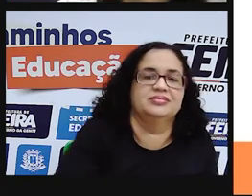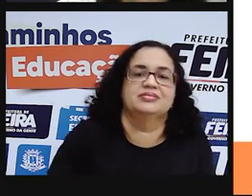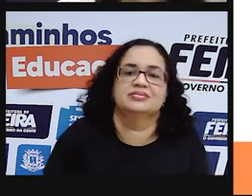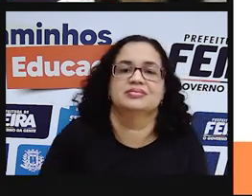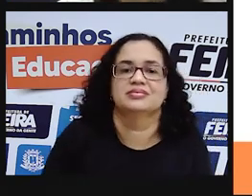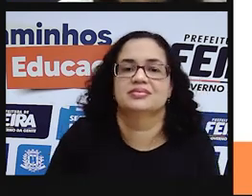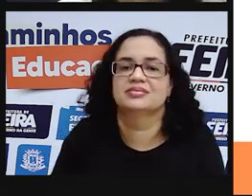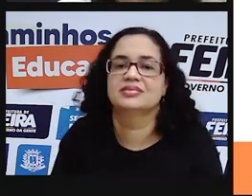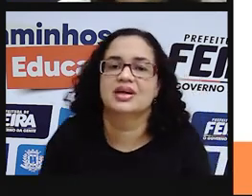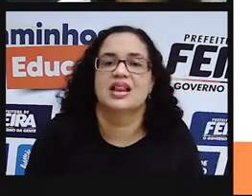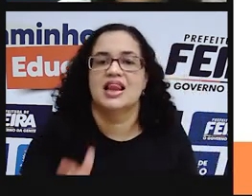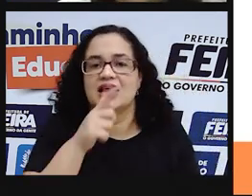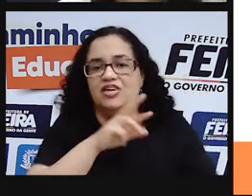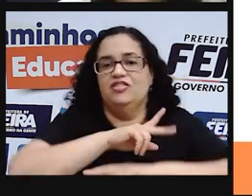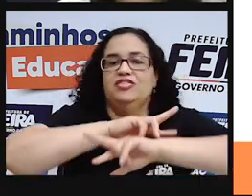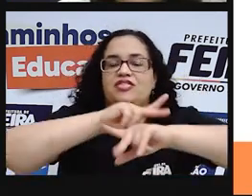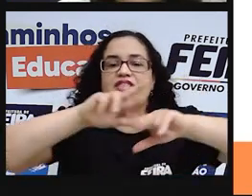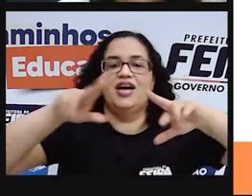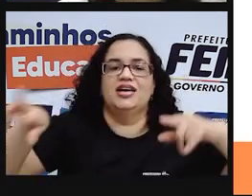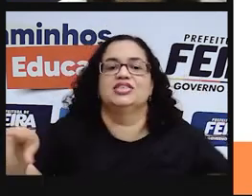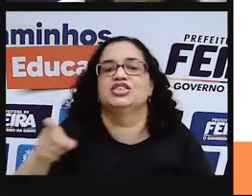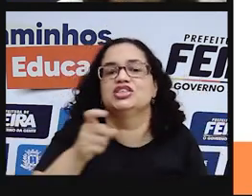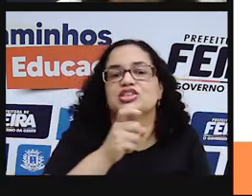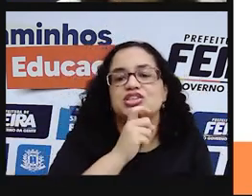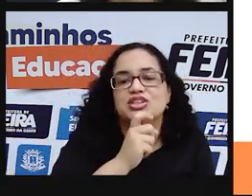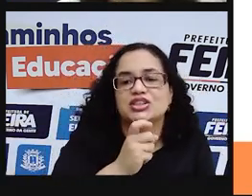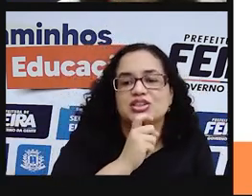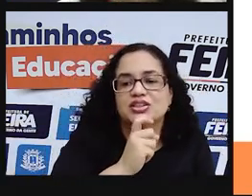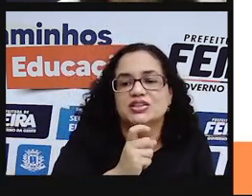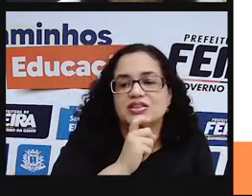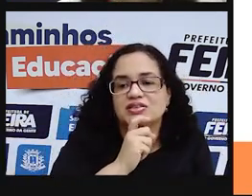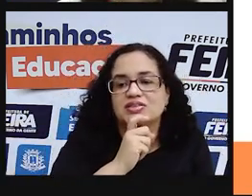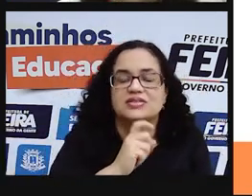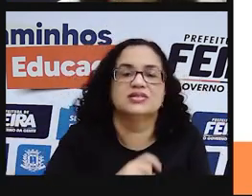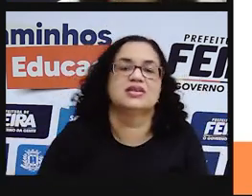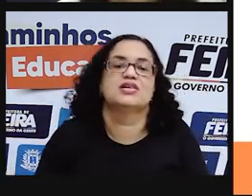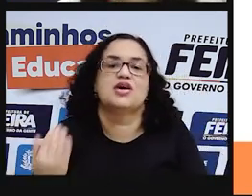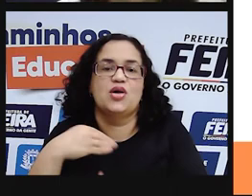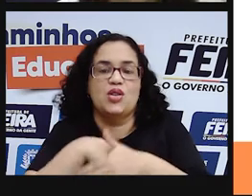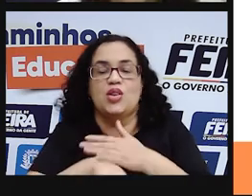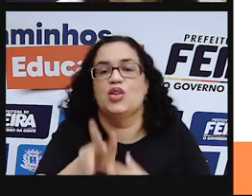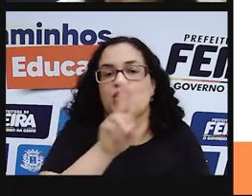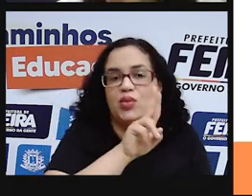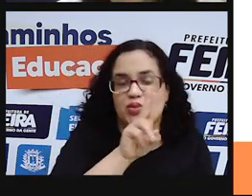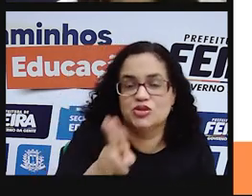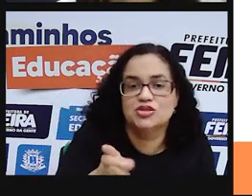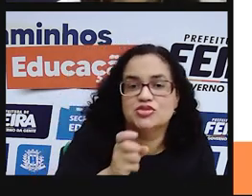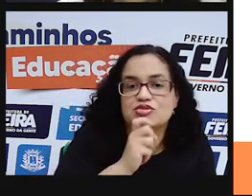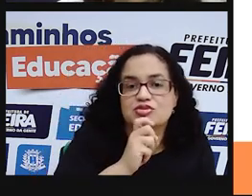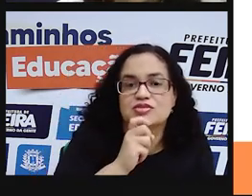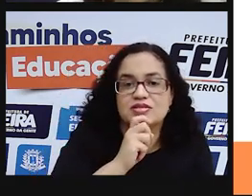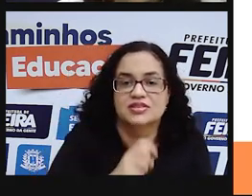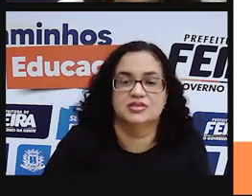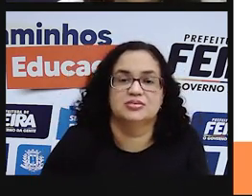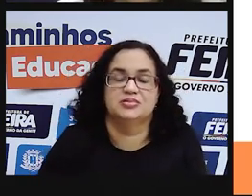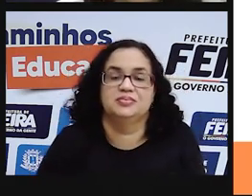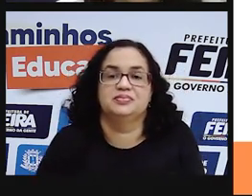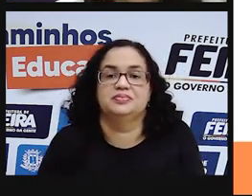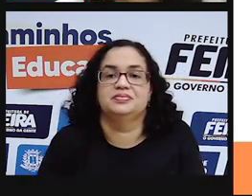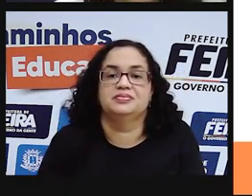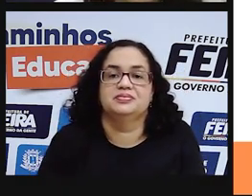da Lagoa na lagoa ficava cheia de saco de geladinho E aí o povo começou a chamar água geladinha